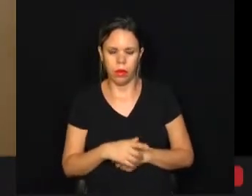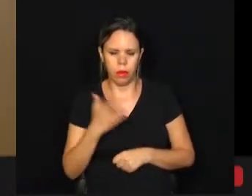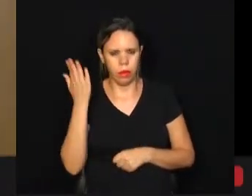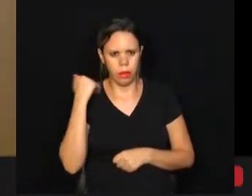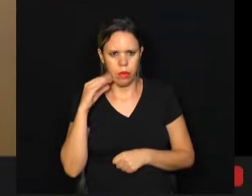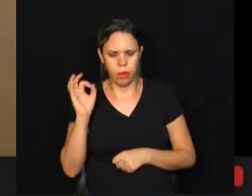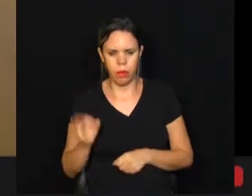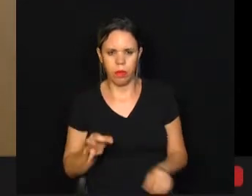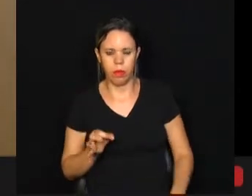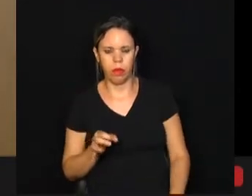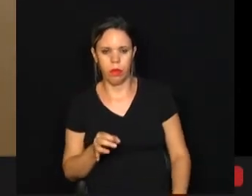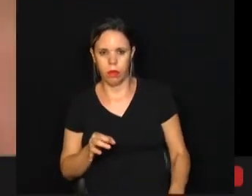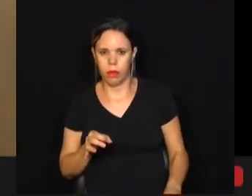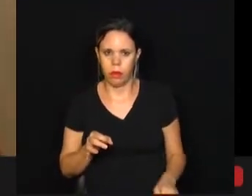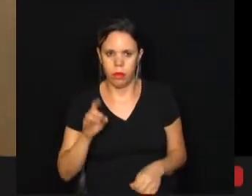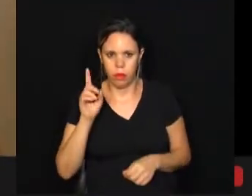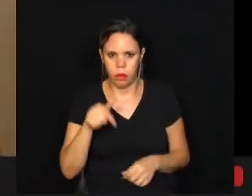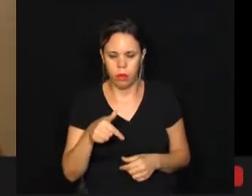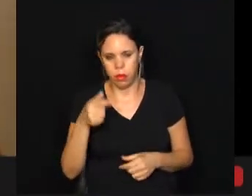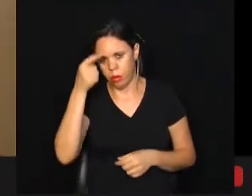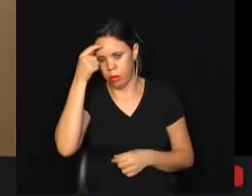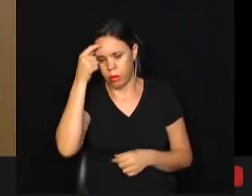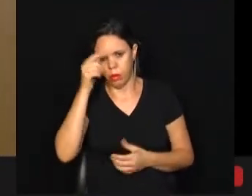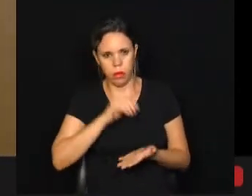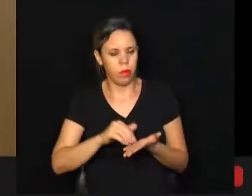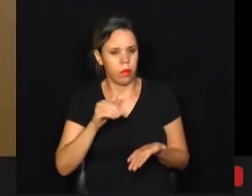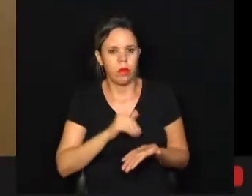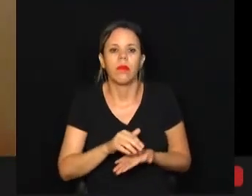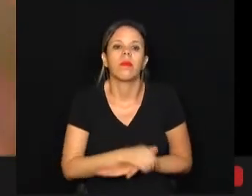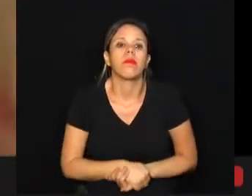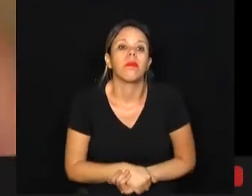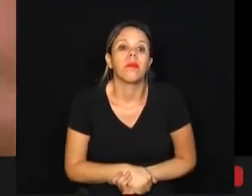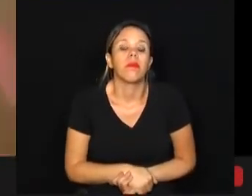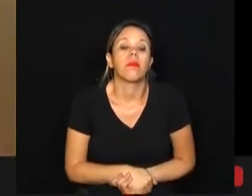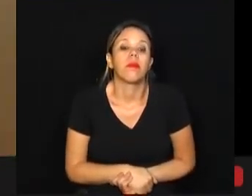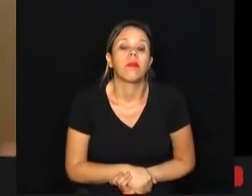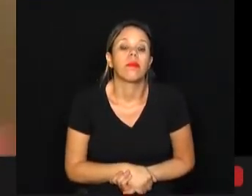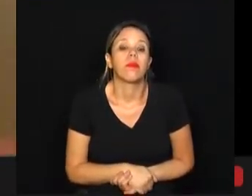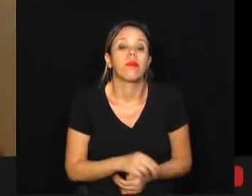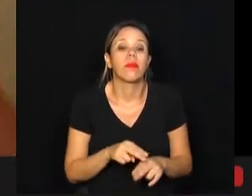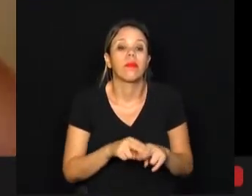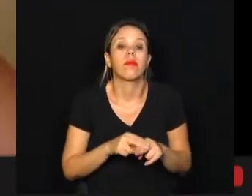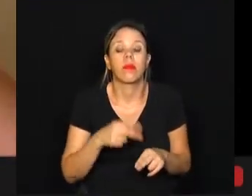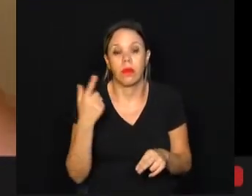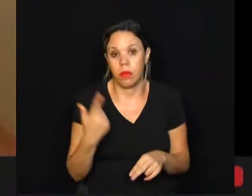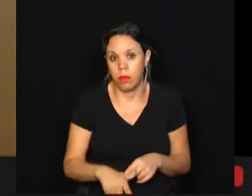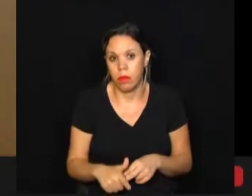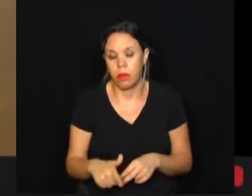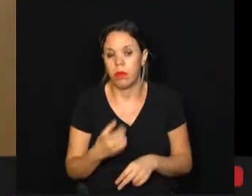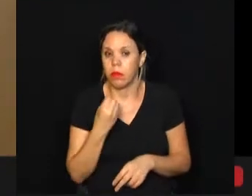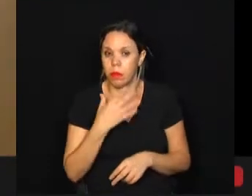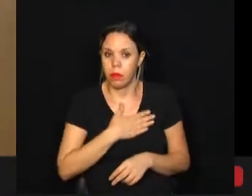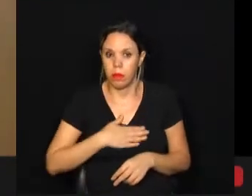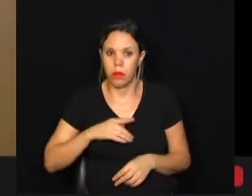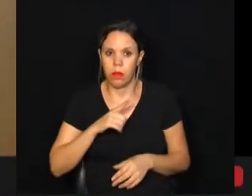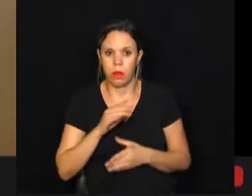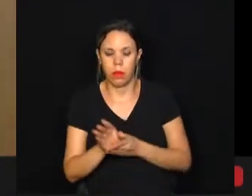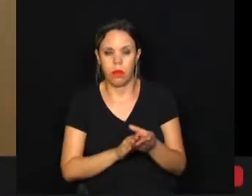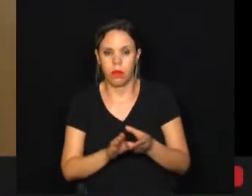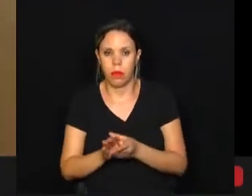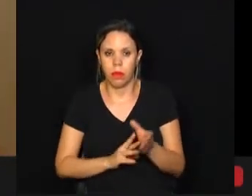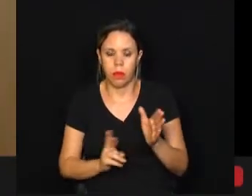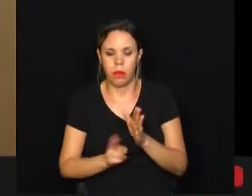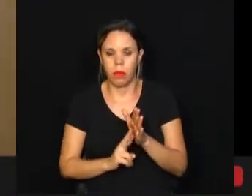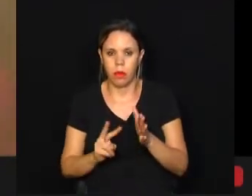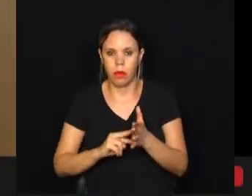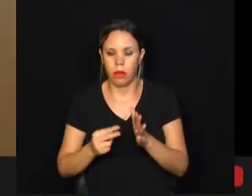certeza que isso é uma consciência da secretaria, e aí, por isso, mais uma vez, é muito bom ter um conselho representativo,